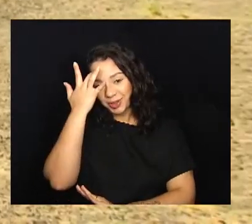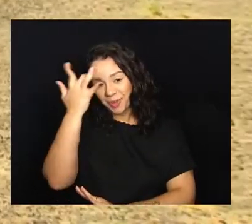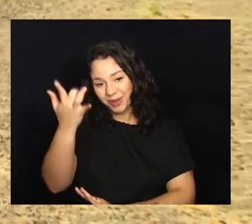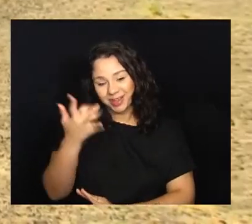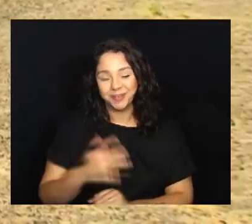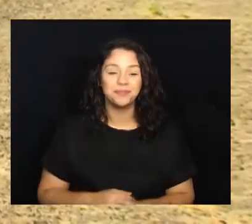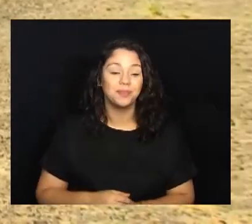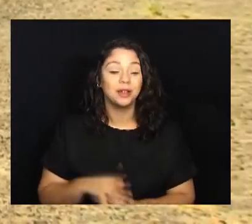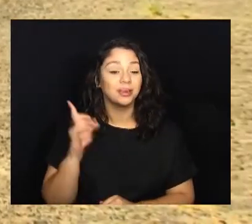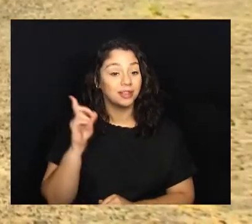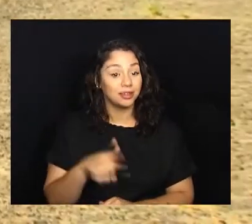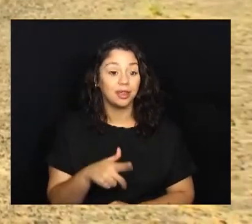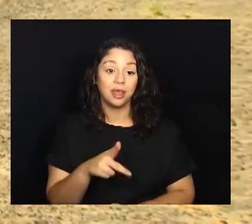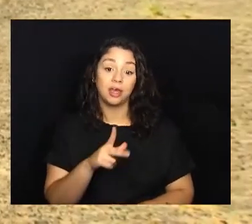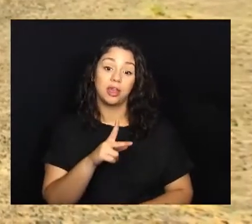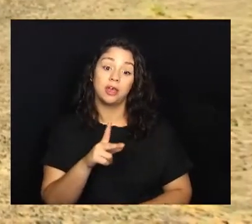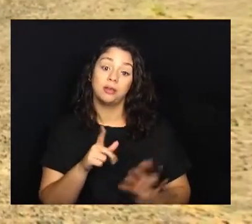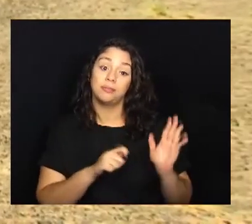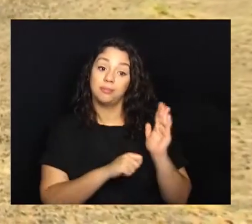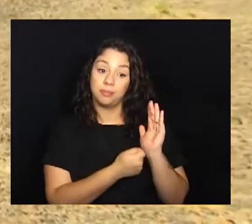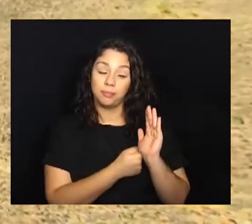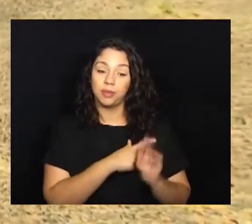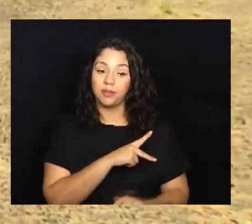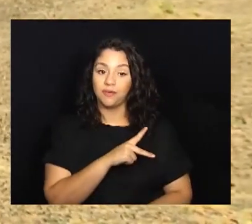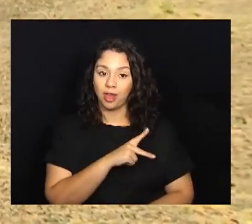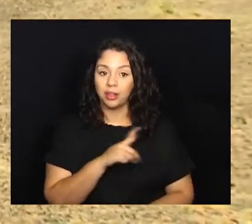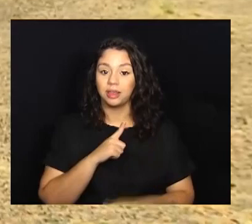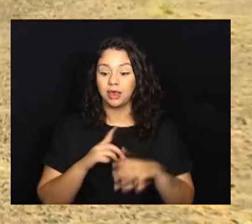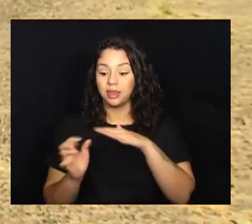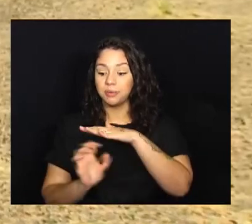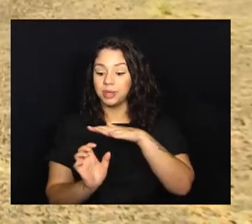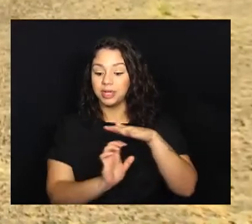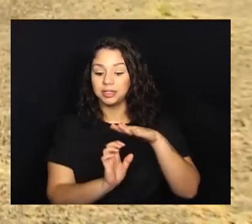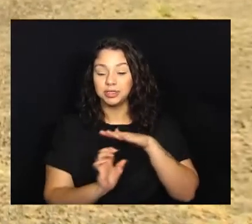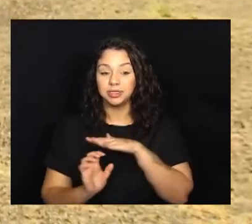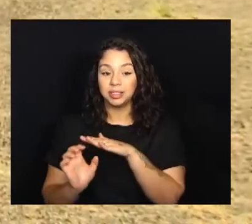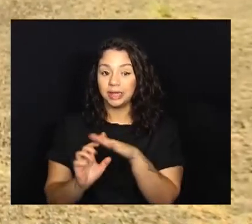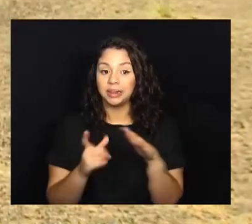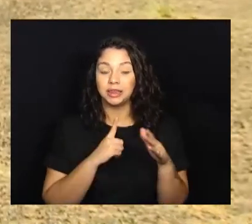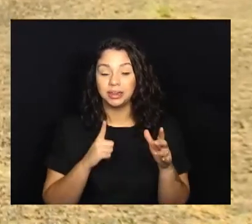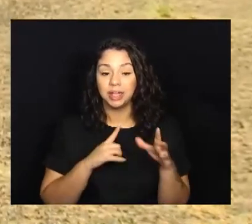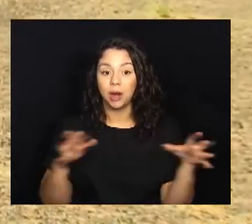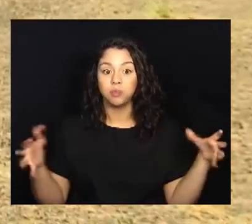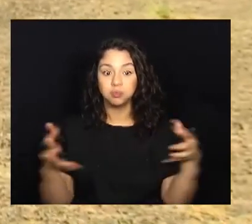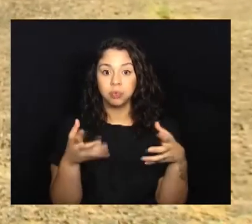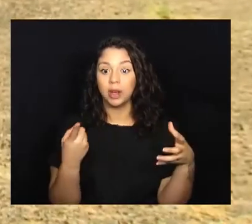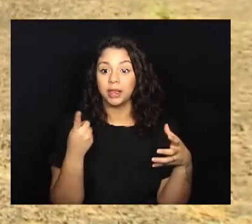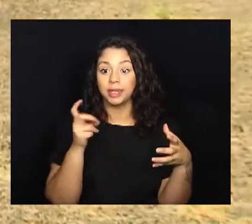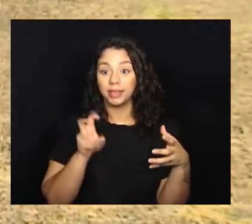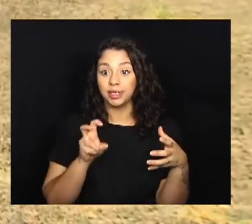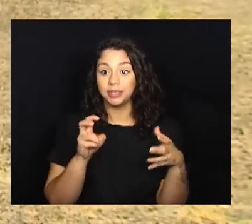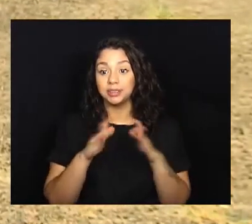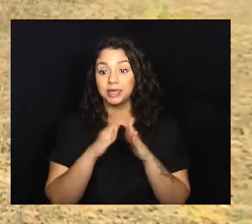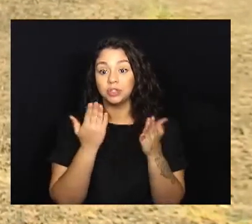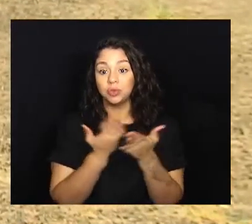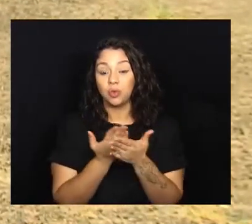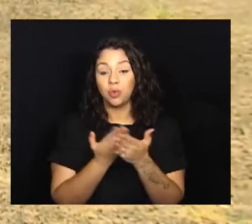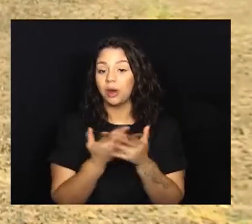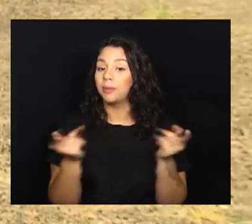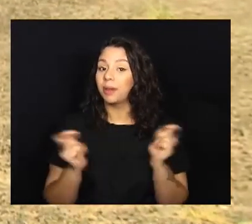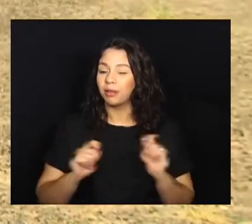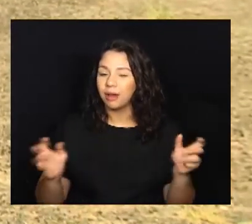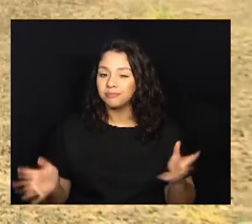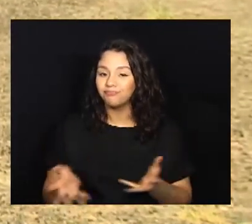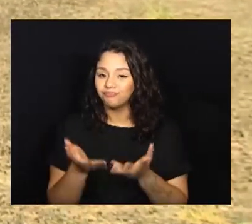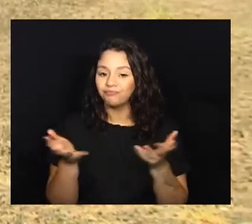iniciativa privada, onde essas empresas reuniram 15 escolas para poder trabalhar a temática